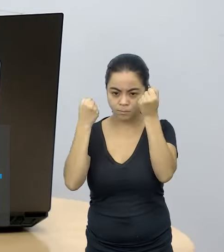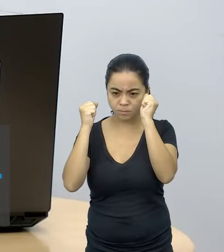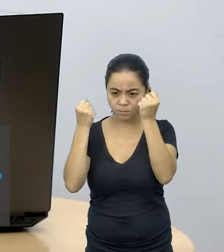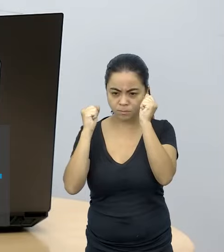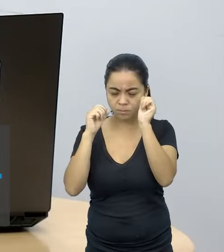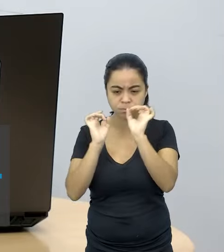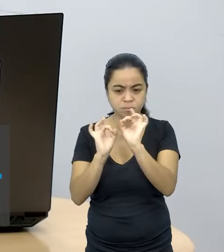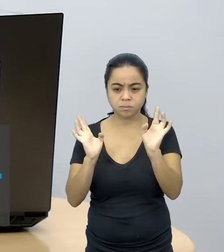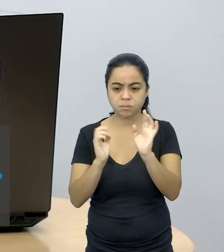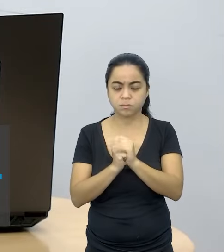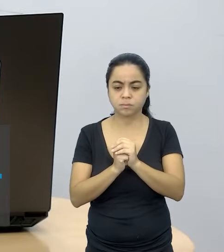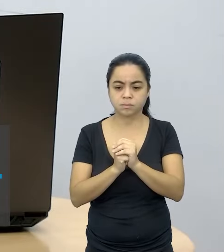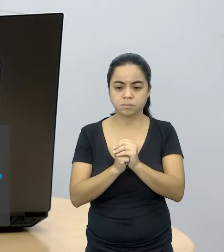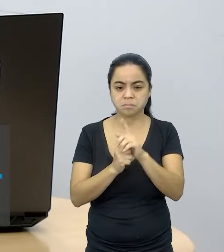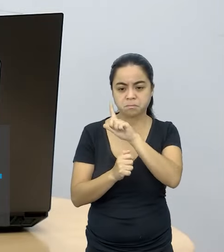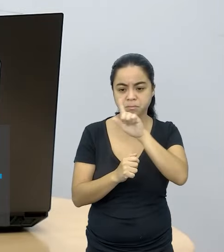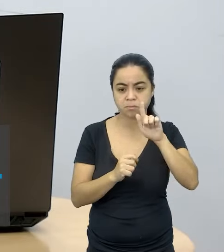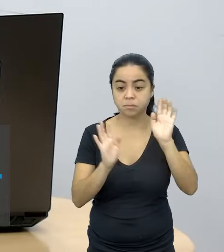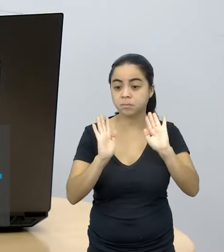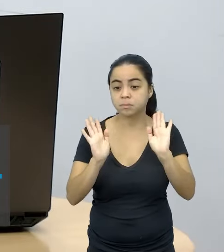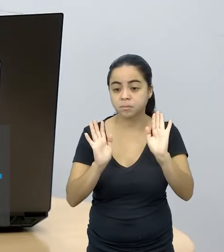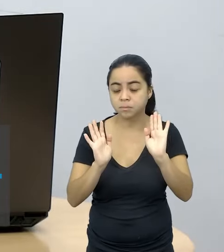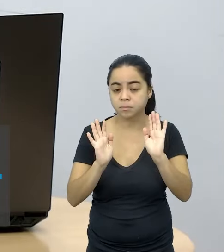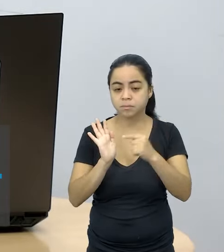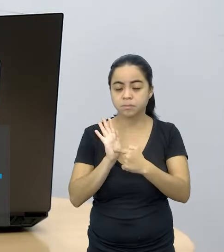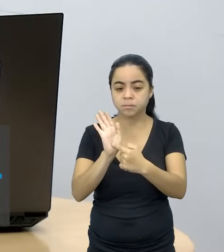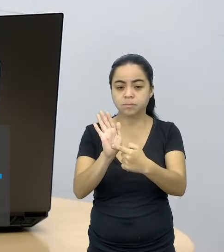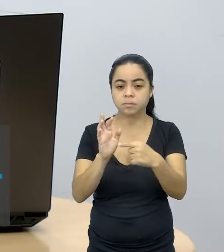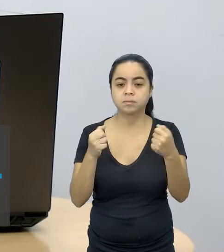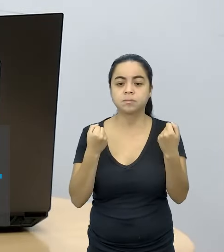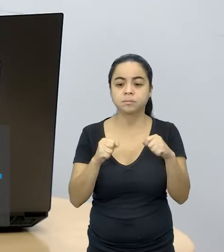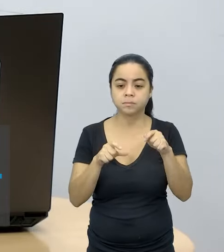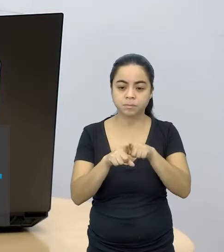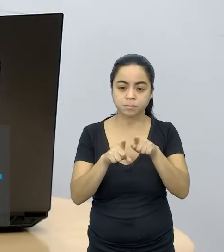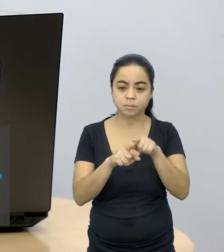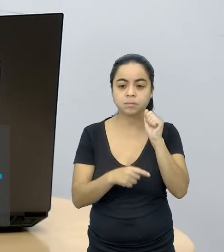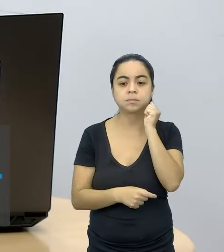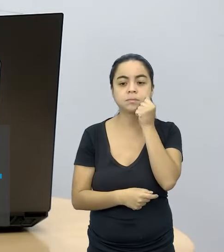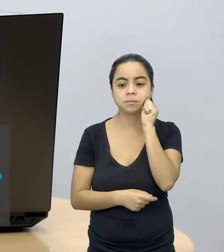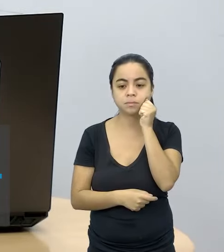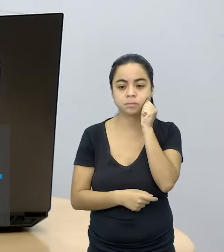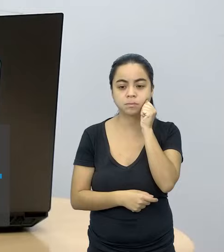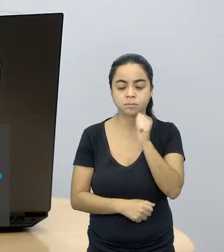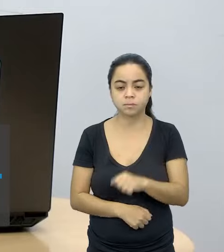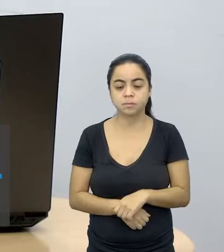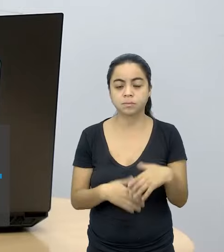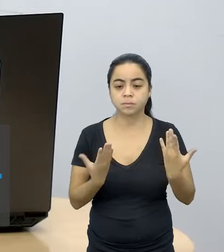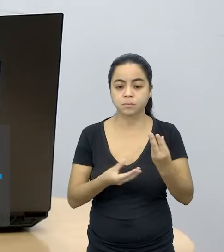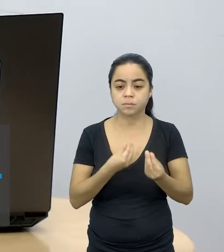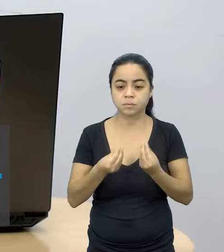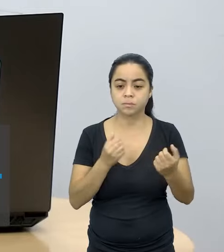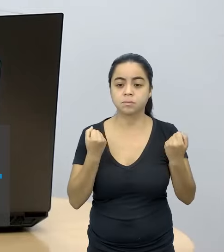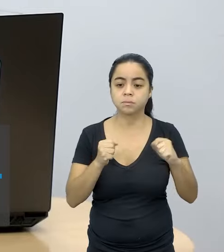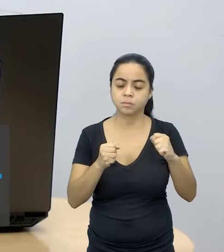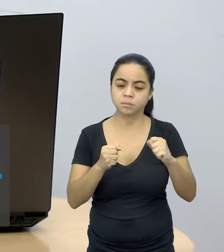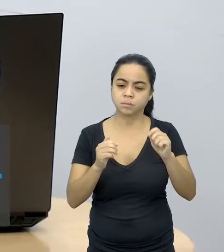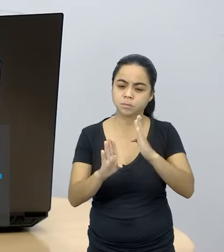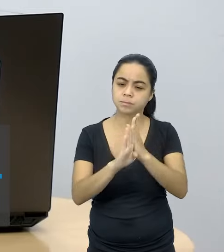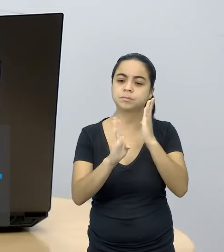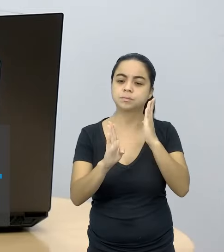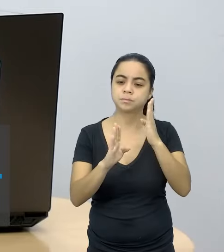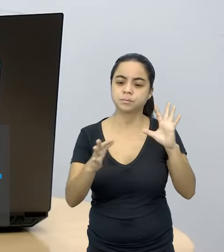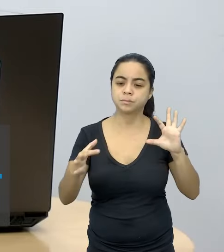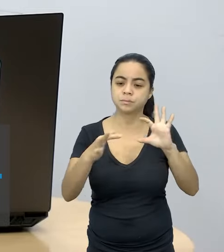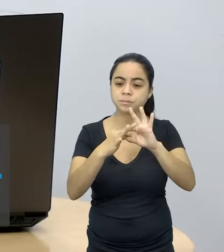para linguagens. E não é. Mostramos que ele também está nas ciências da natureza. Né? Então, aonde você pode encontrar isso? Qual a